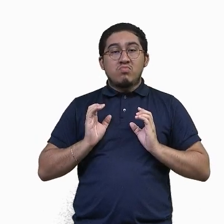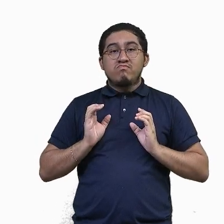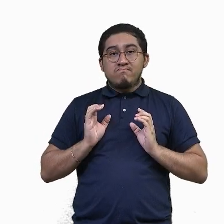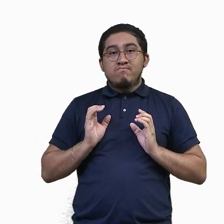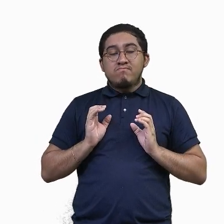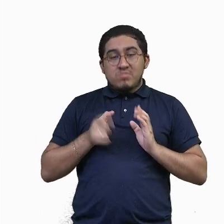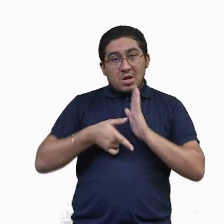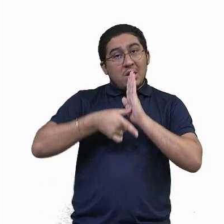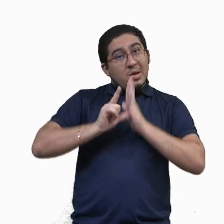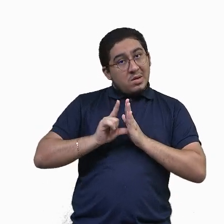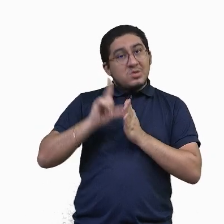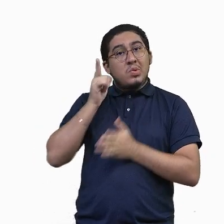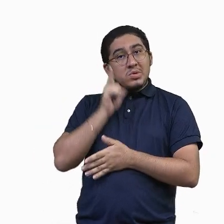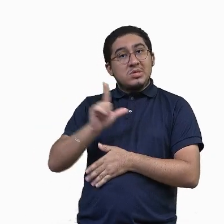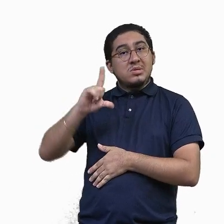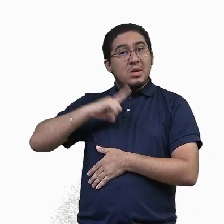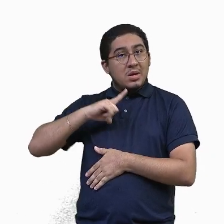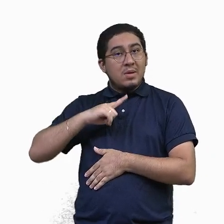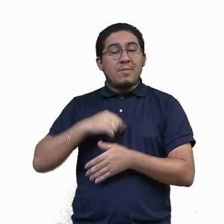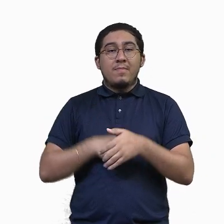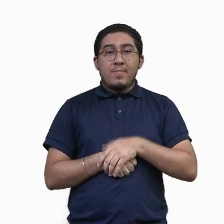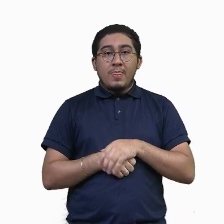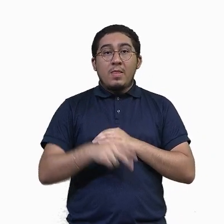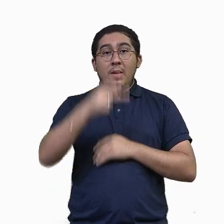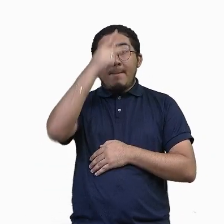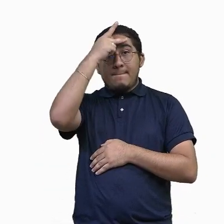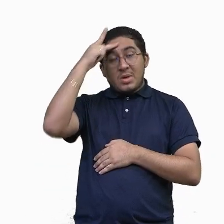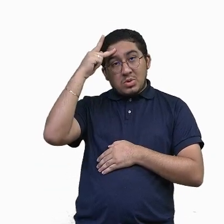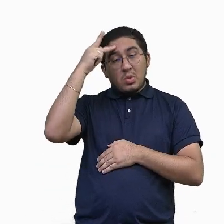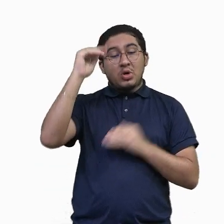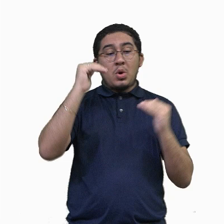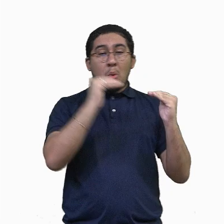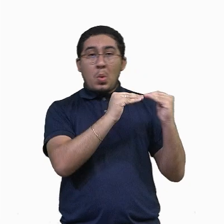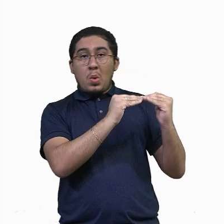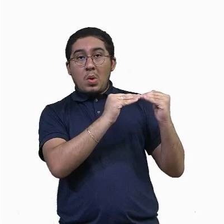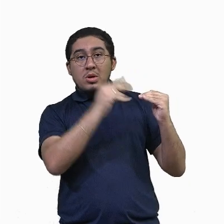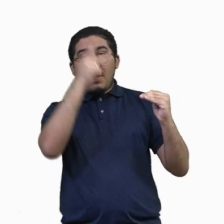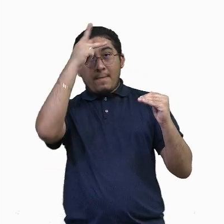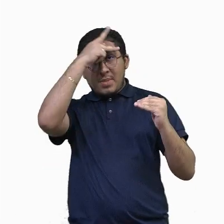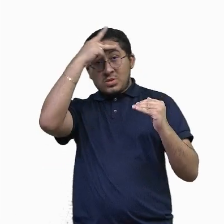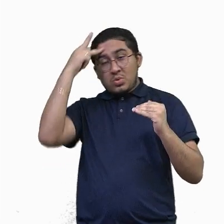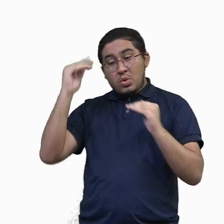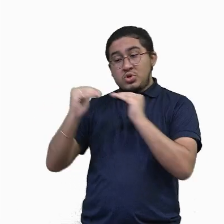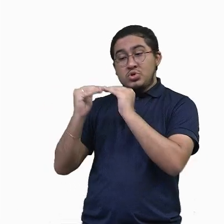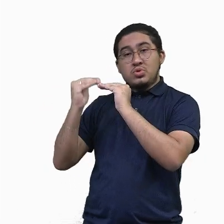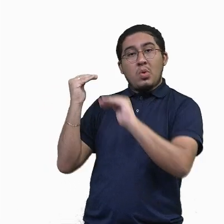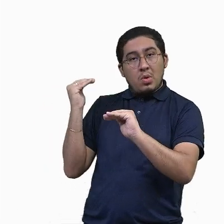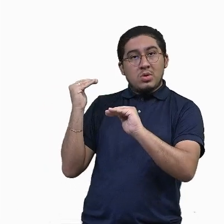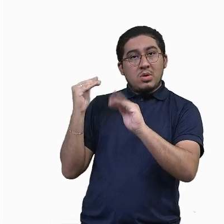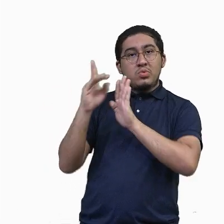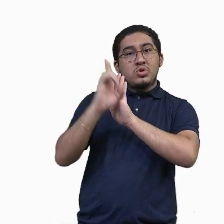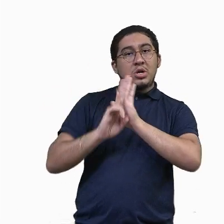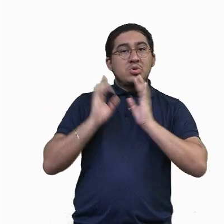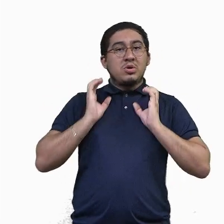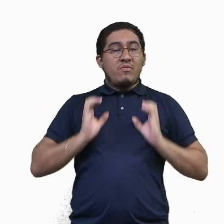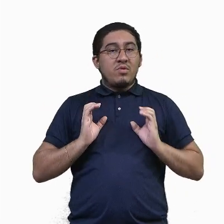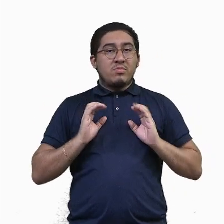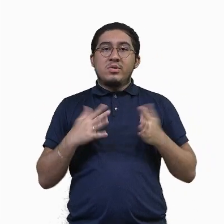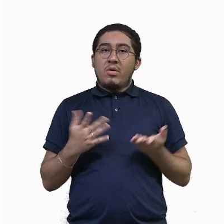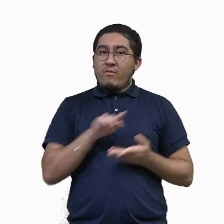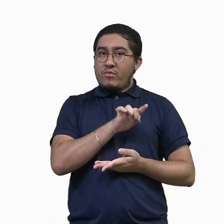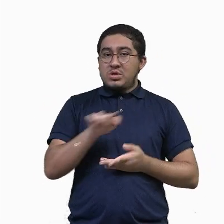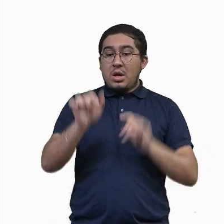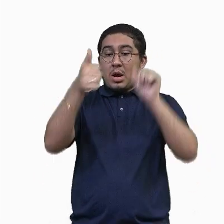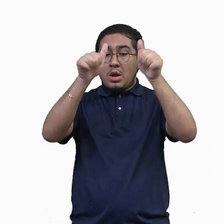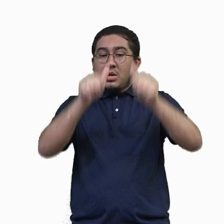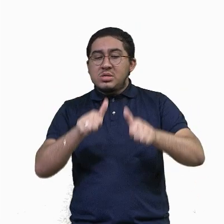duramente conquistados, ou seja, pessoas que são pró e pessoas que são contra os direitos civis, né? Então você analisa e